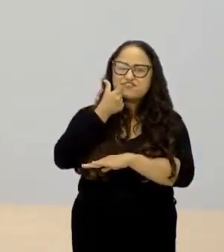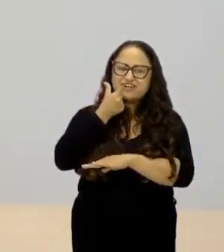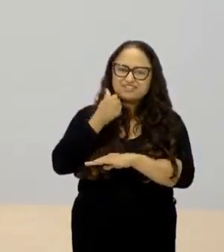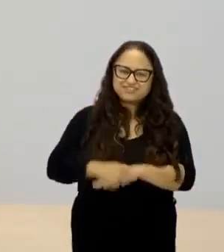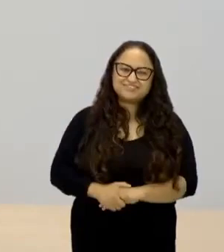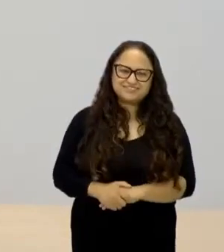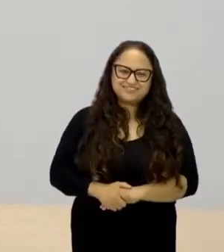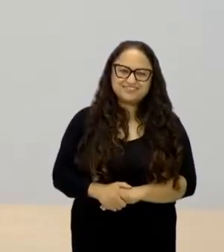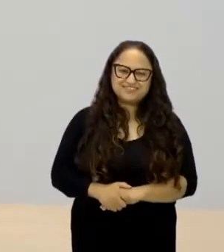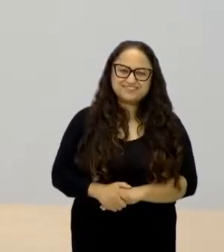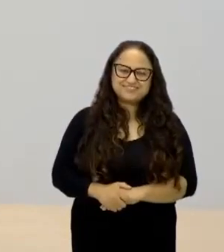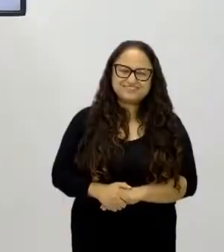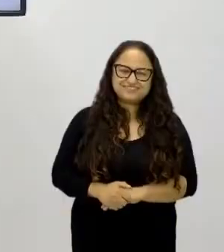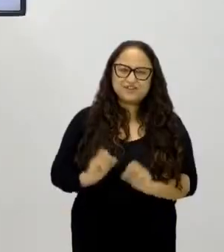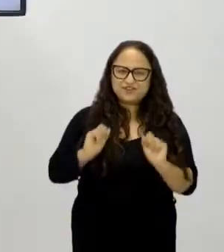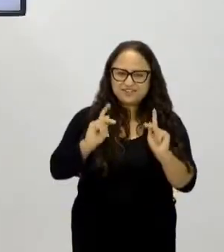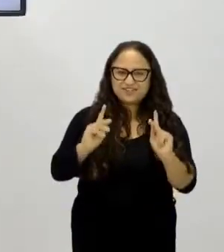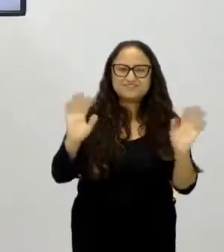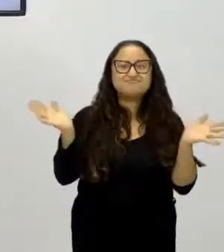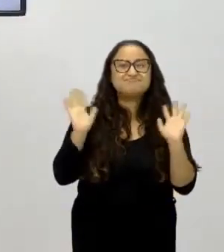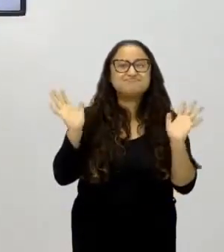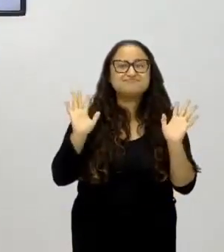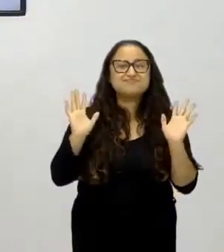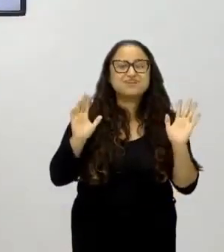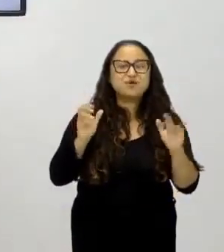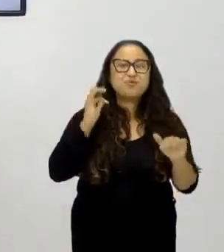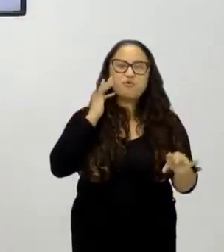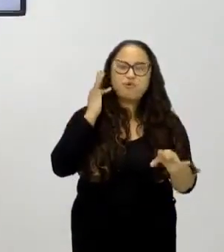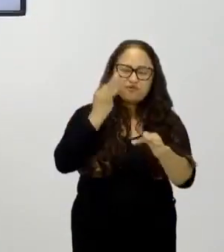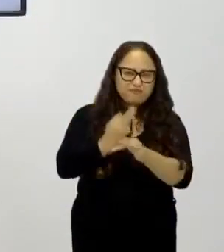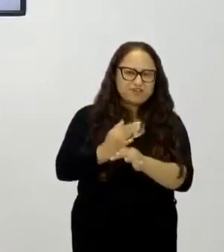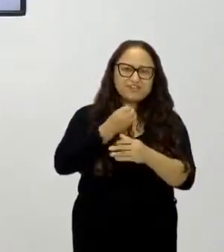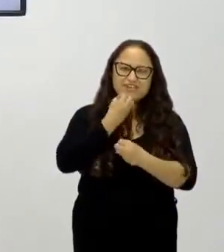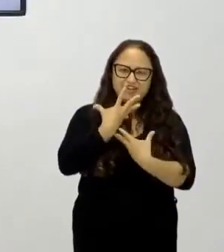Friday. We will hear. That's it. So everybody, have a nice holiday.